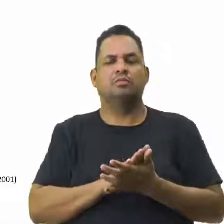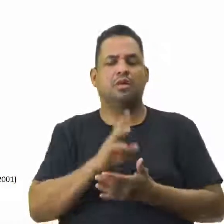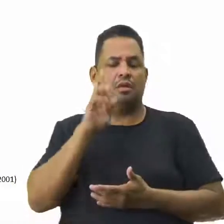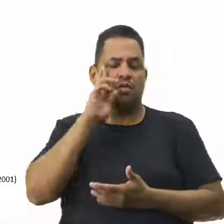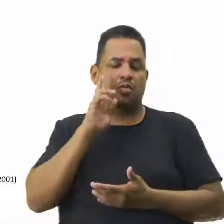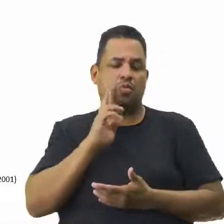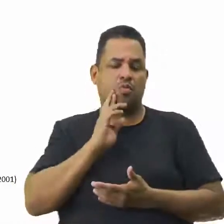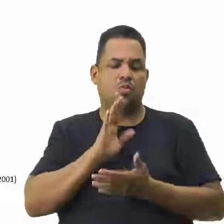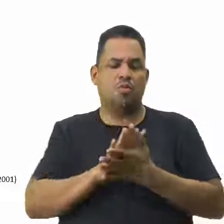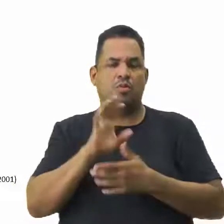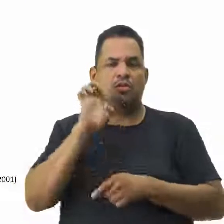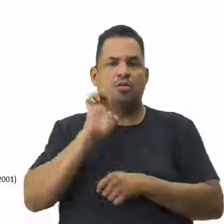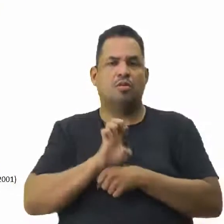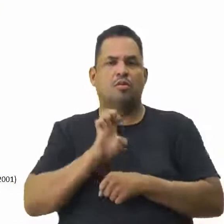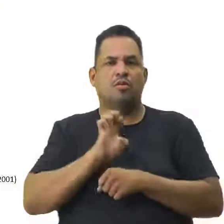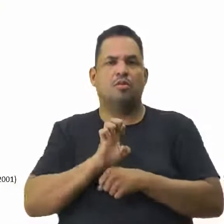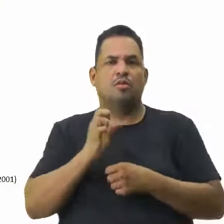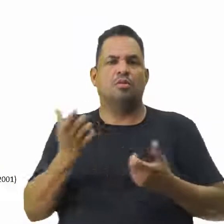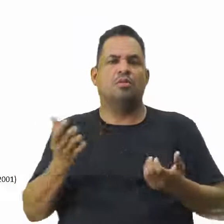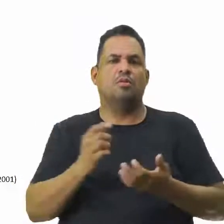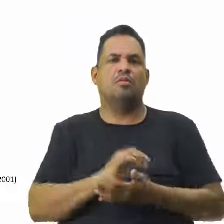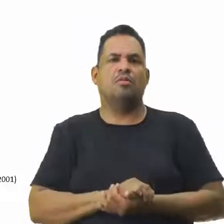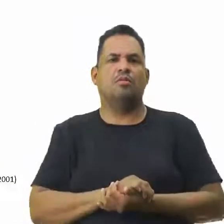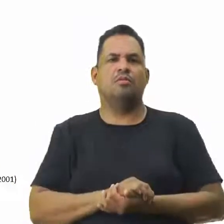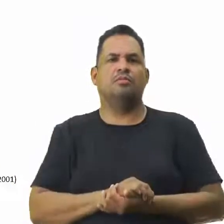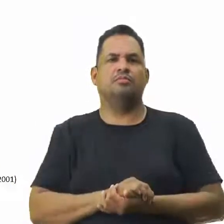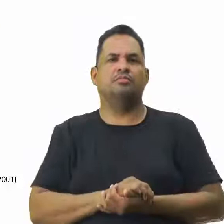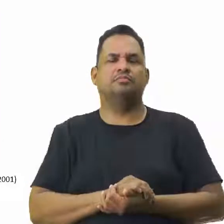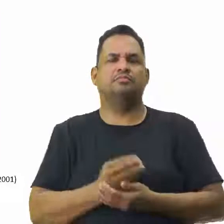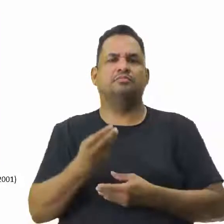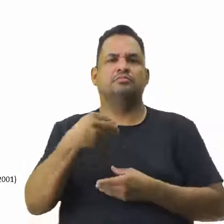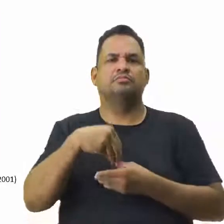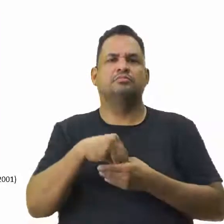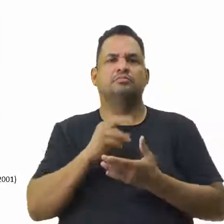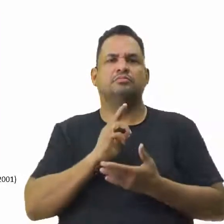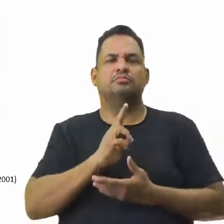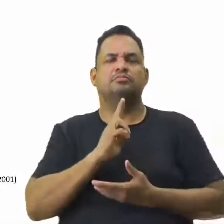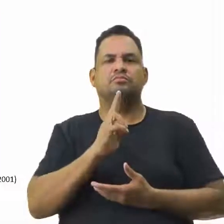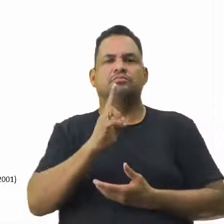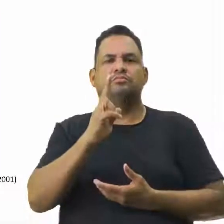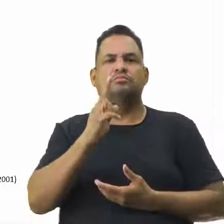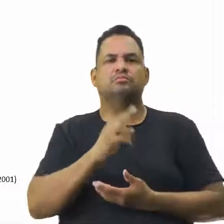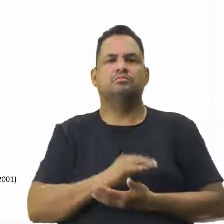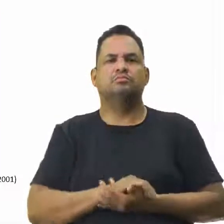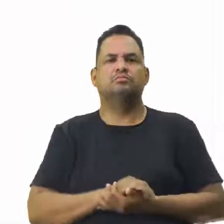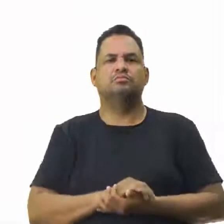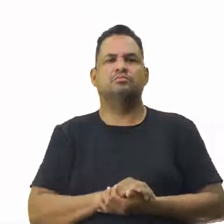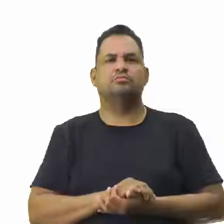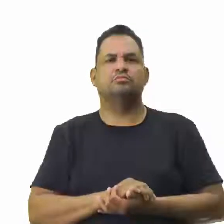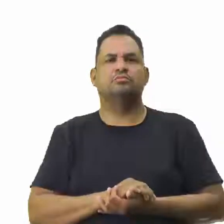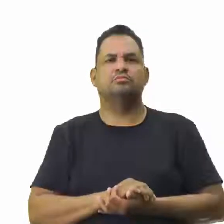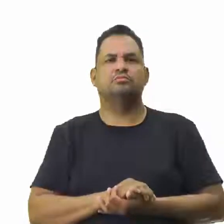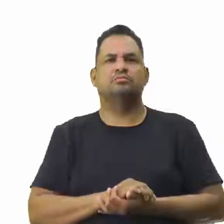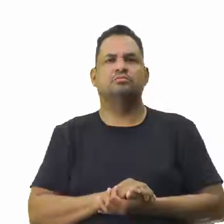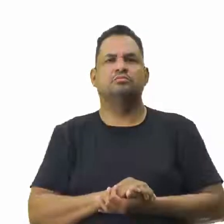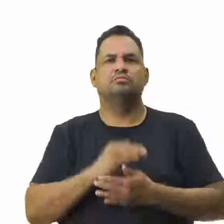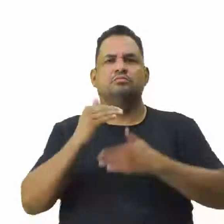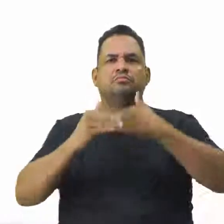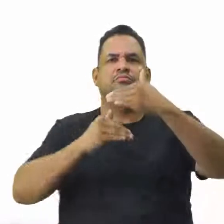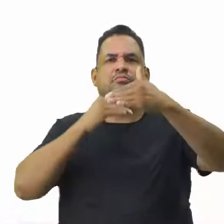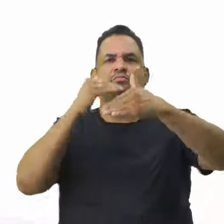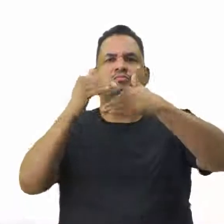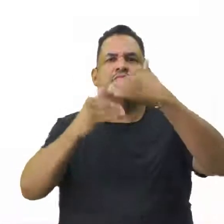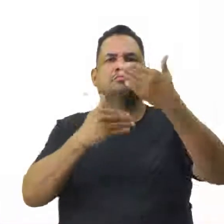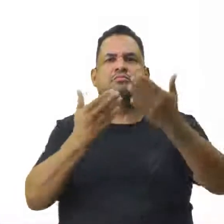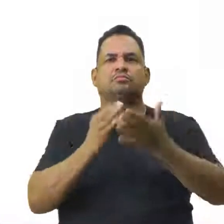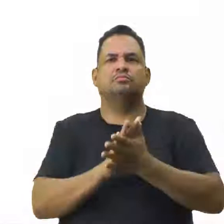estado, tá, dentro de um processo de desenvolvimento,